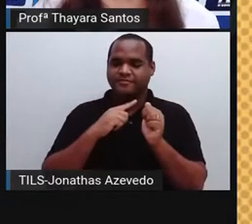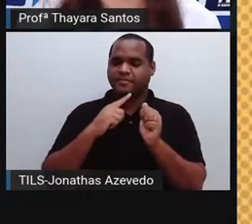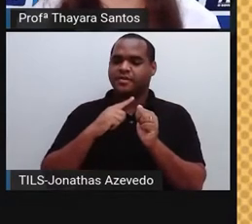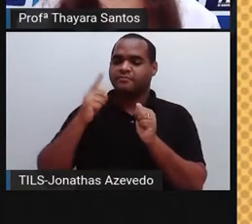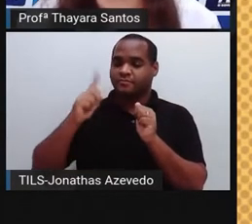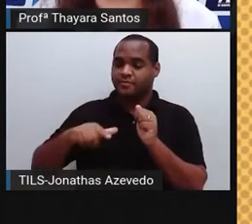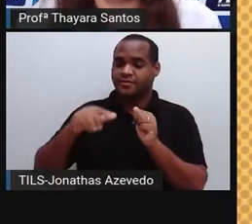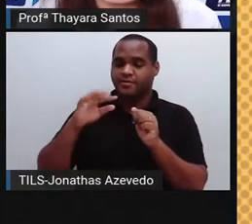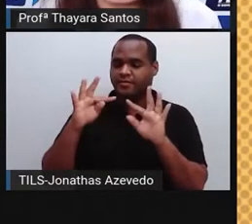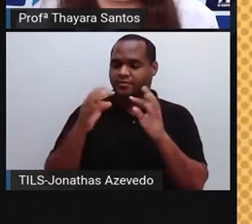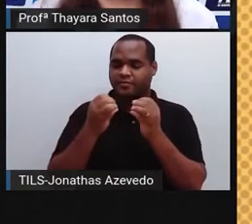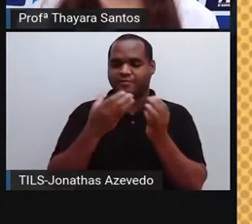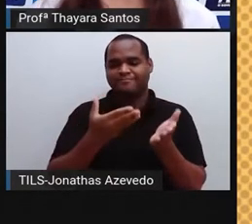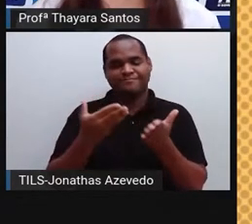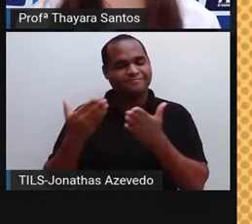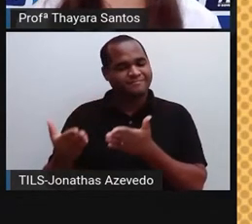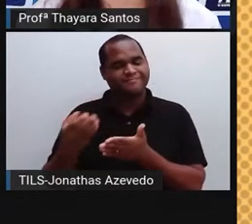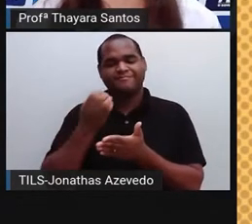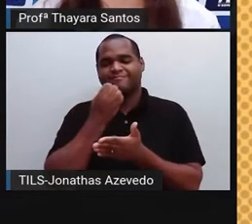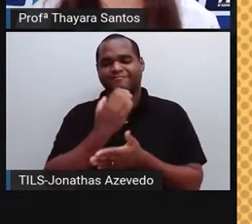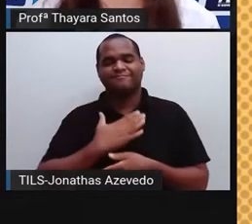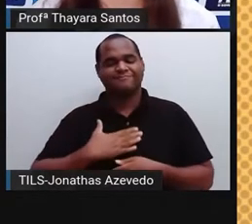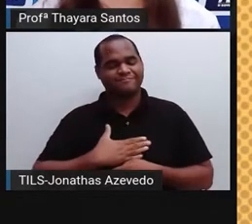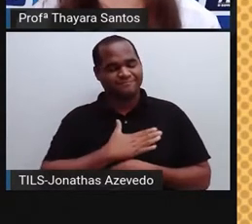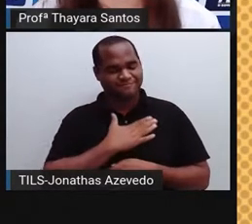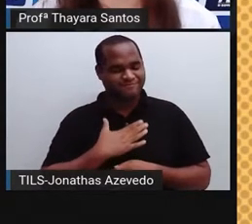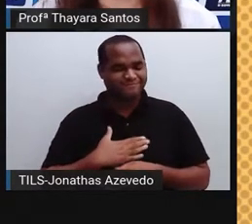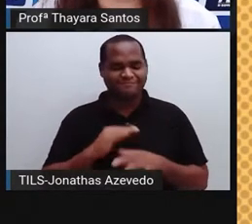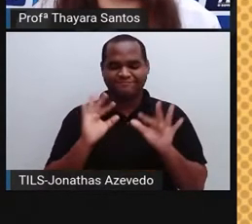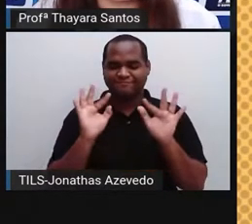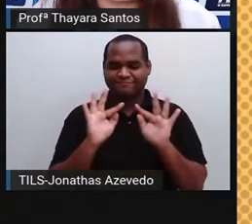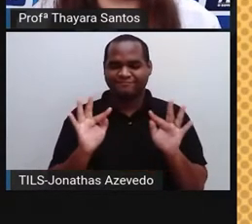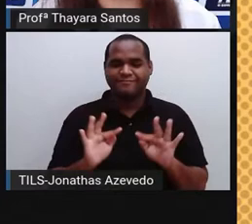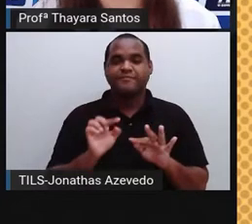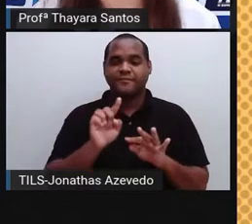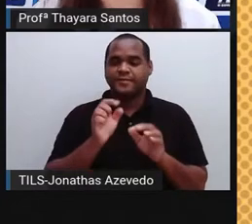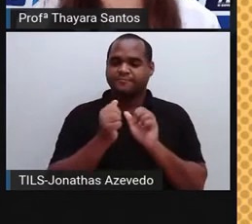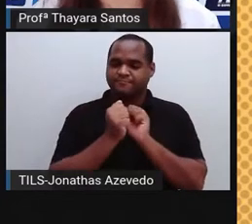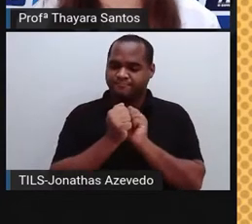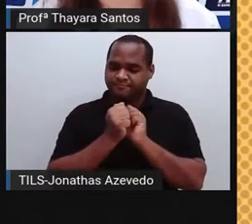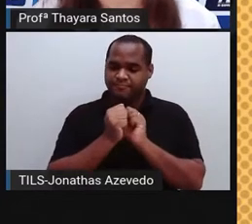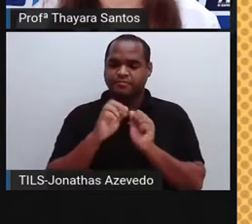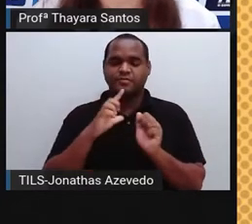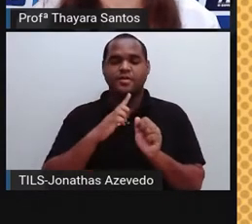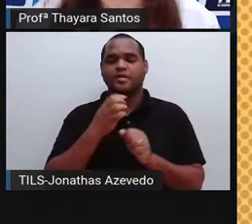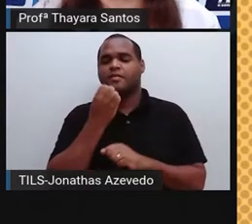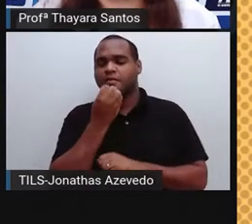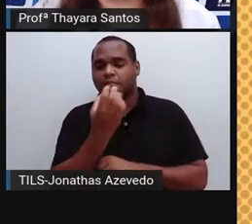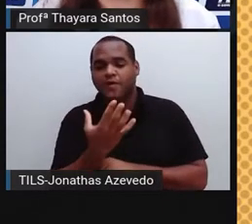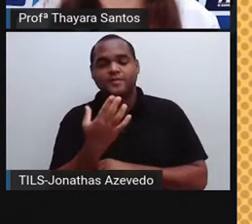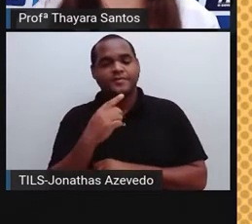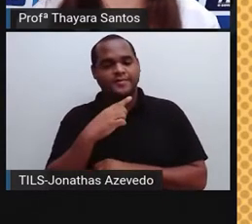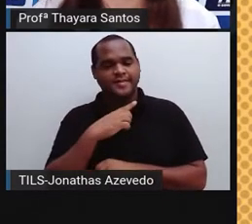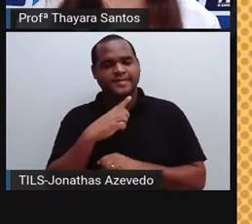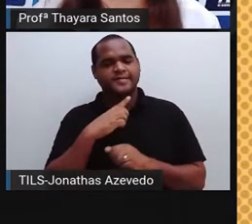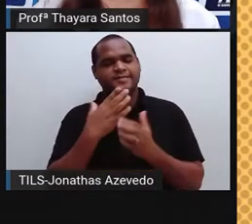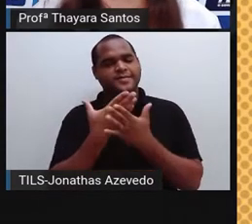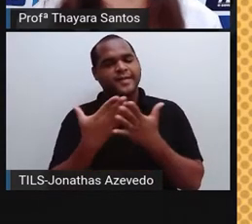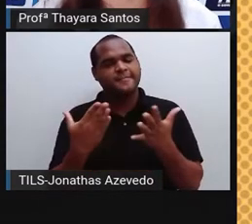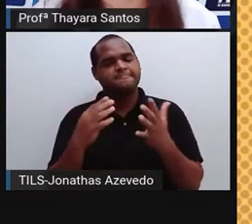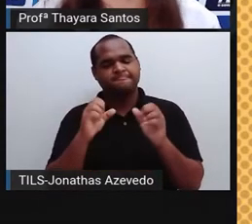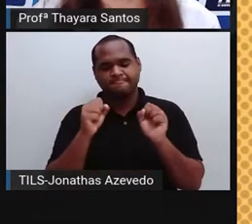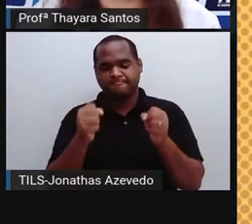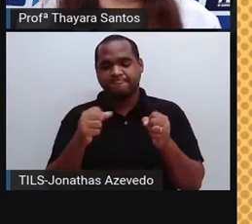Sejam muito bem-vindos. É um prazer enorme para a gente ter vocês aqui conosco, né? Muito bom saber que vocês estão aí do outro lado